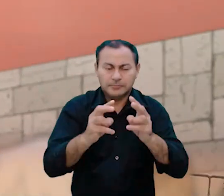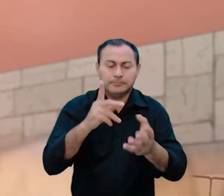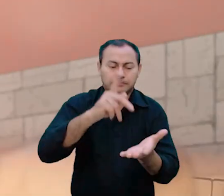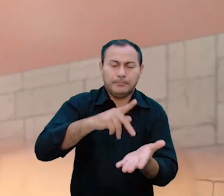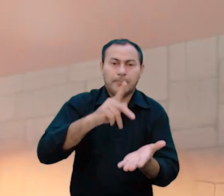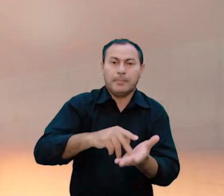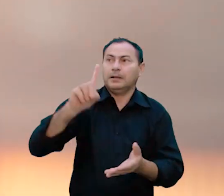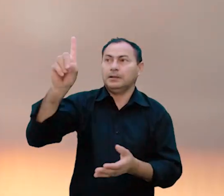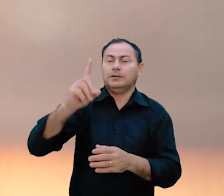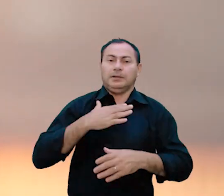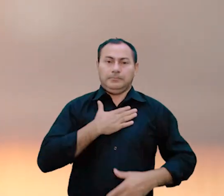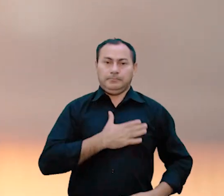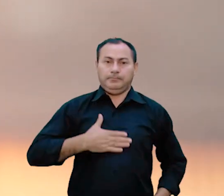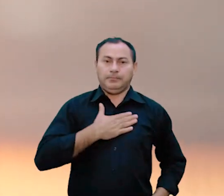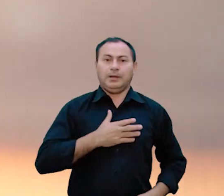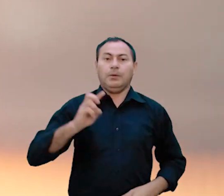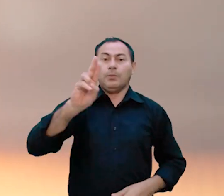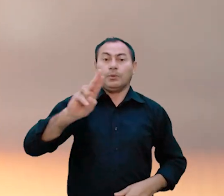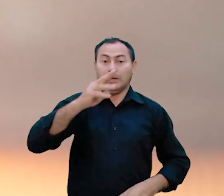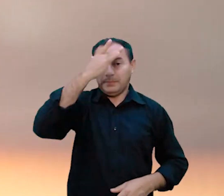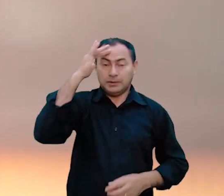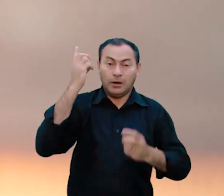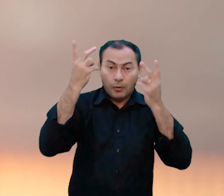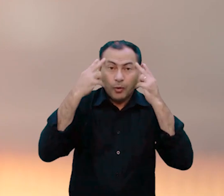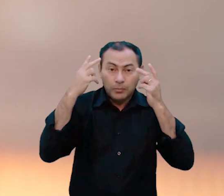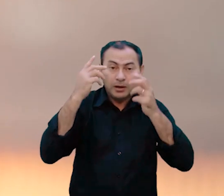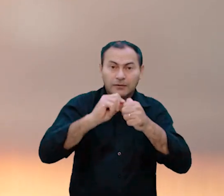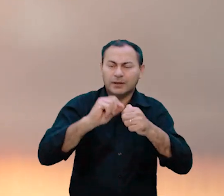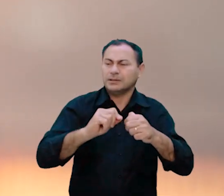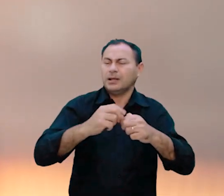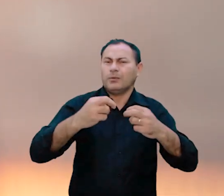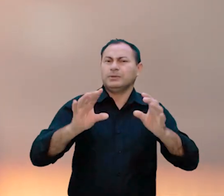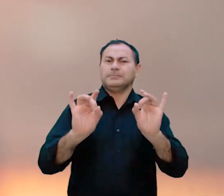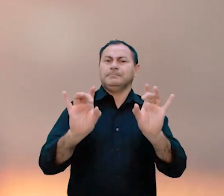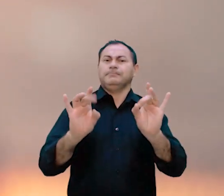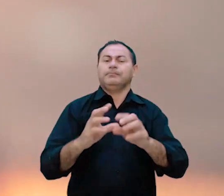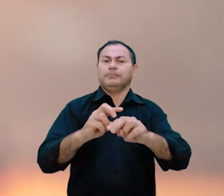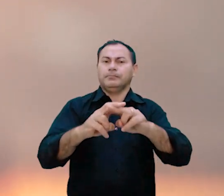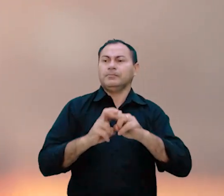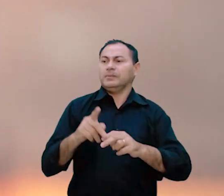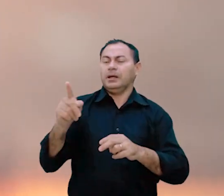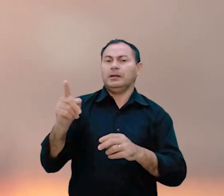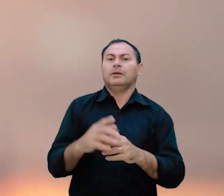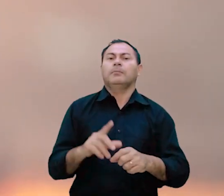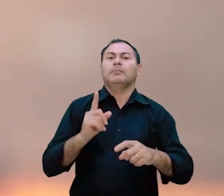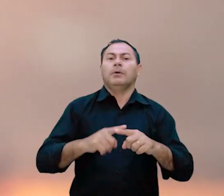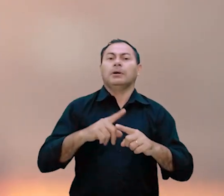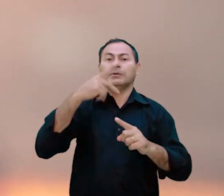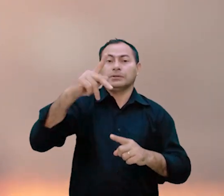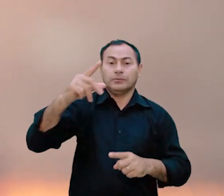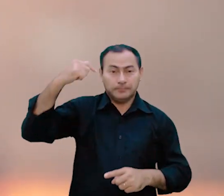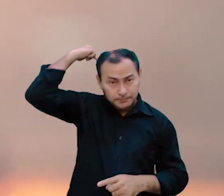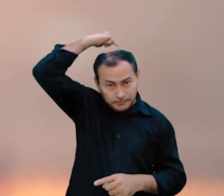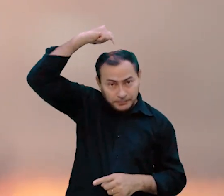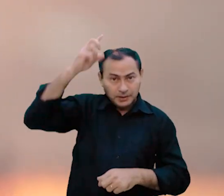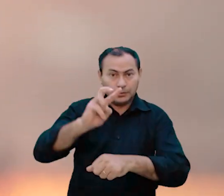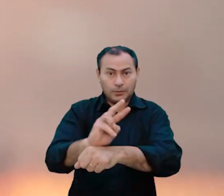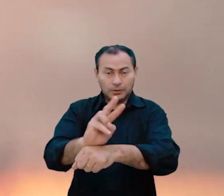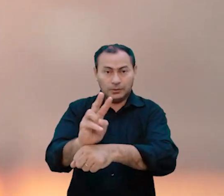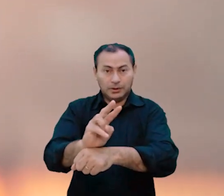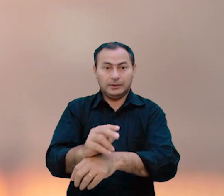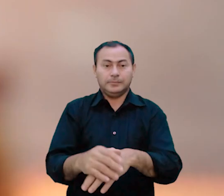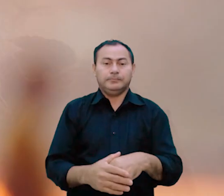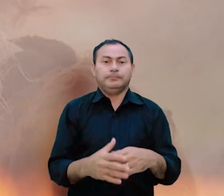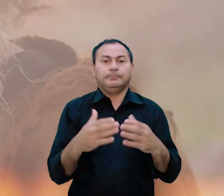vez observamos a verdade que Deus tem prazer em usar gente comum e fazer coisas extraordinárias através delas, porque o seu Espírito está